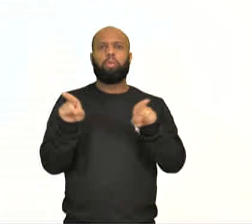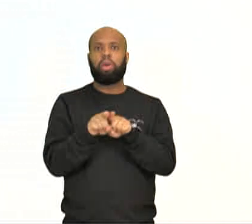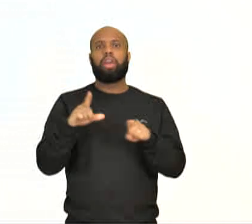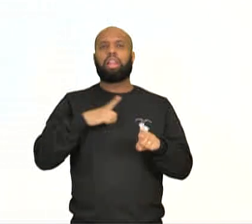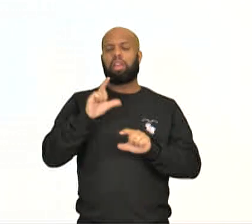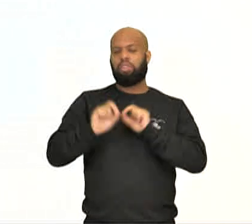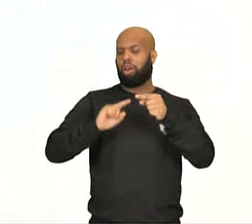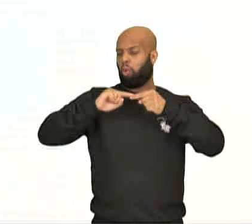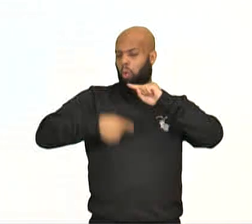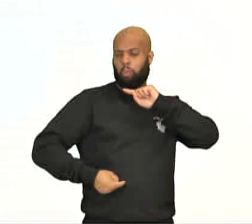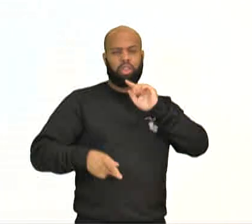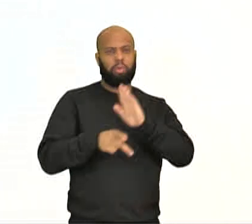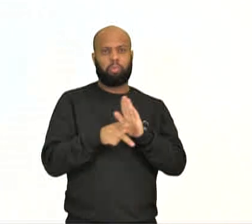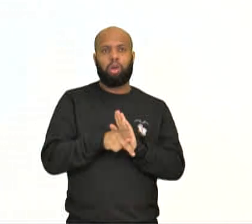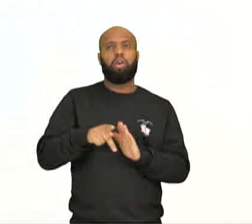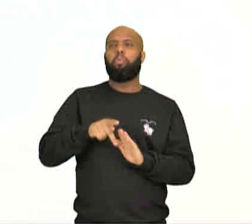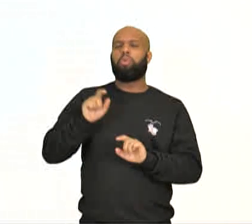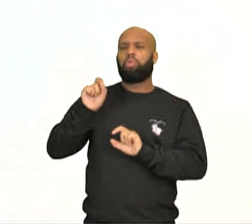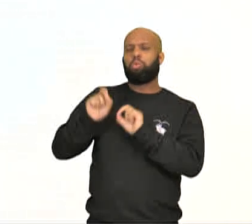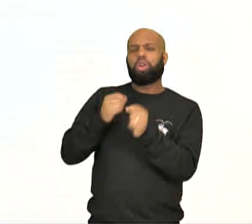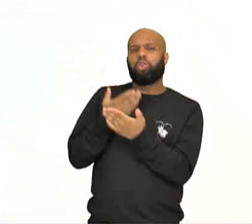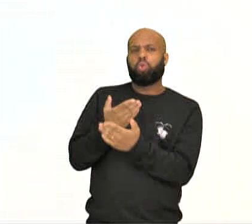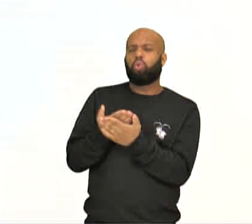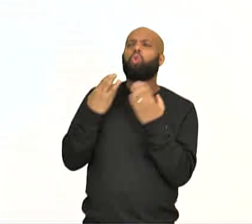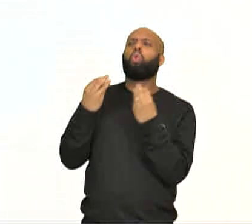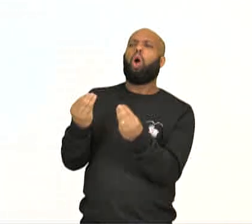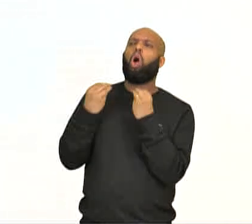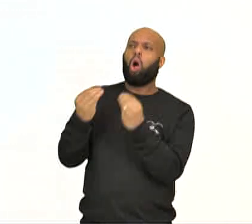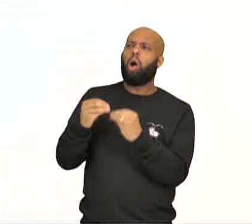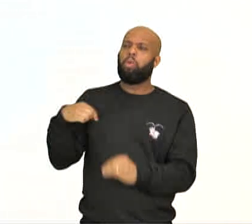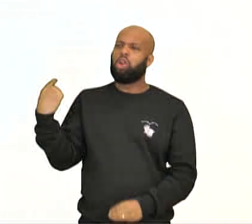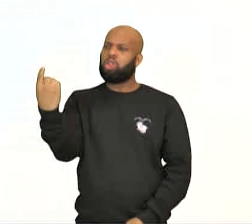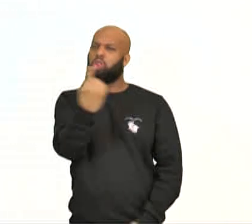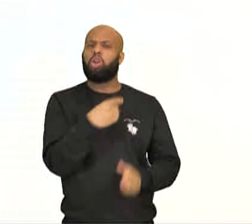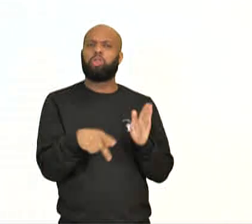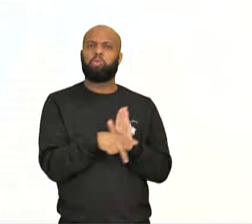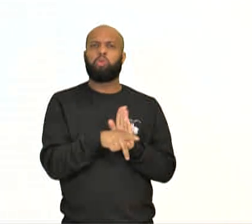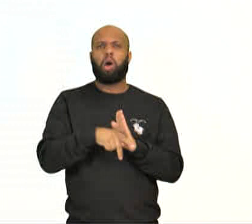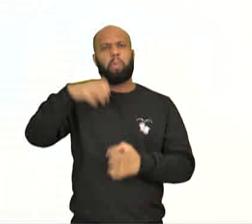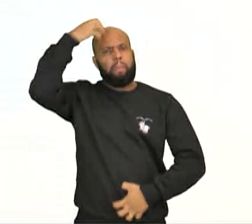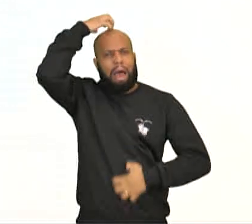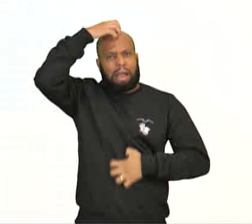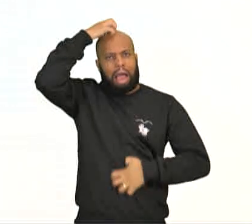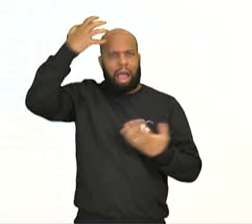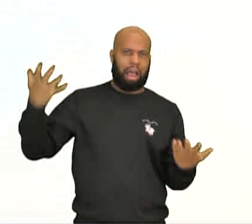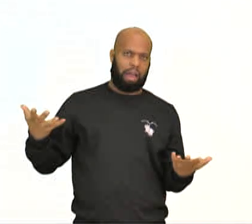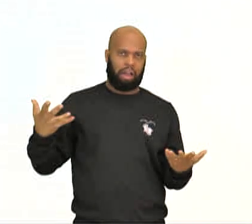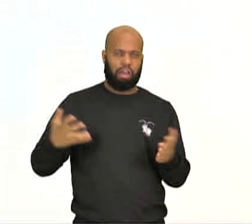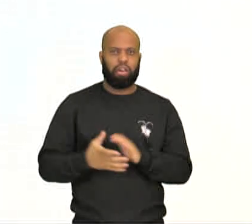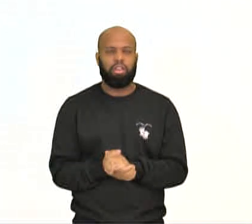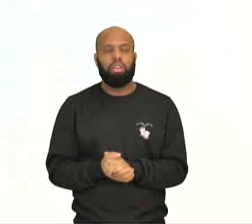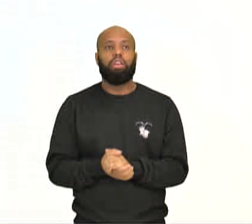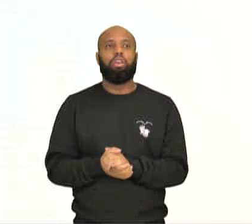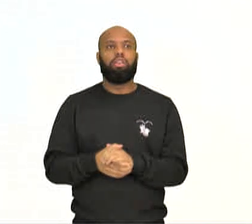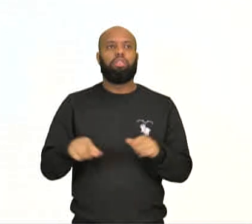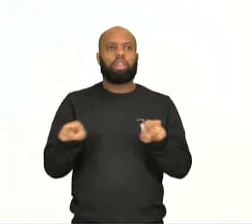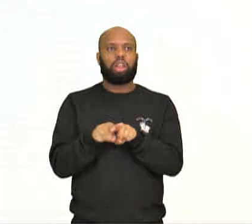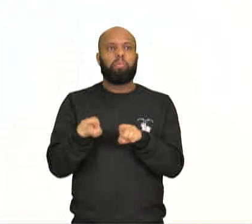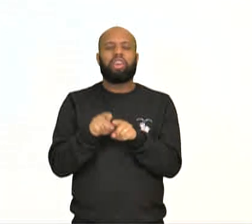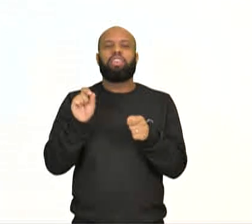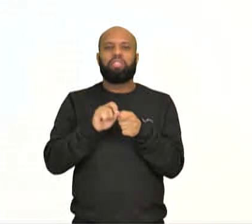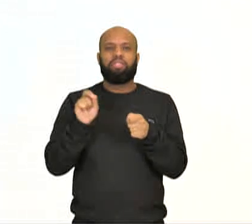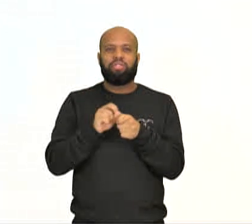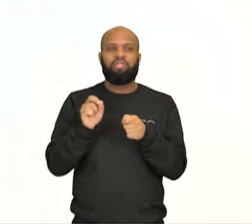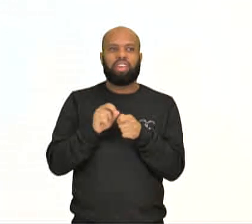um choque humano. Todo mundo ficou assim, como? Como assim nós viemos dos primatas? Fizeram uma caricatura com o Charles